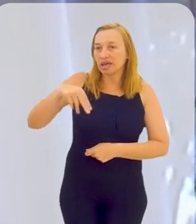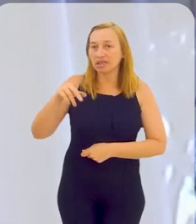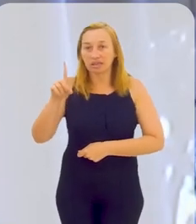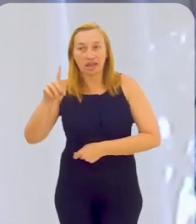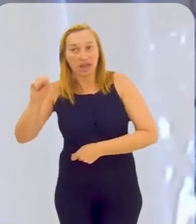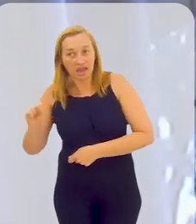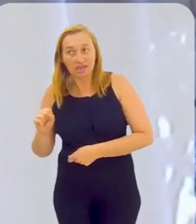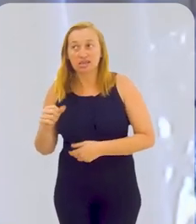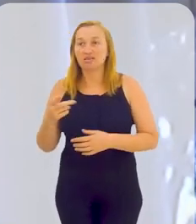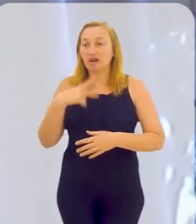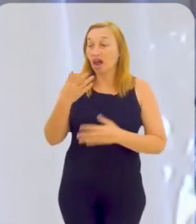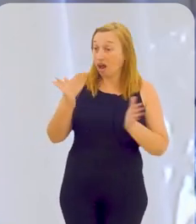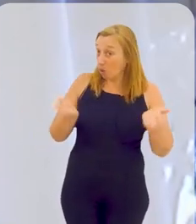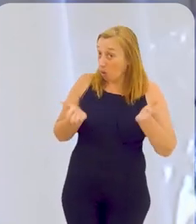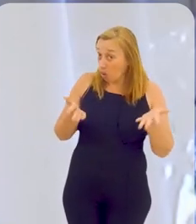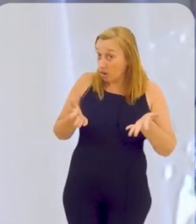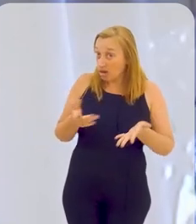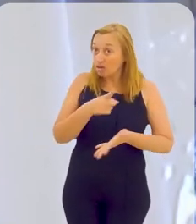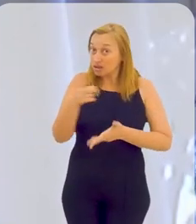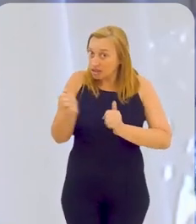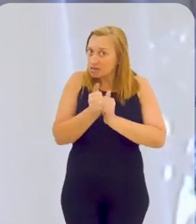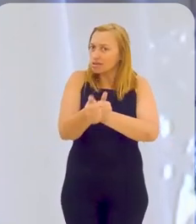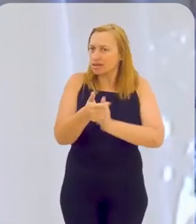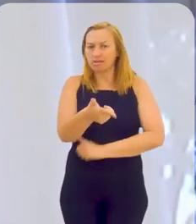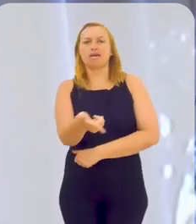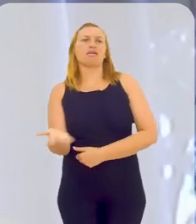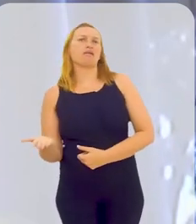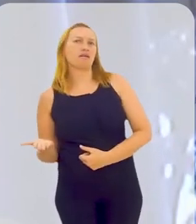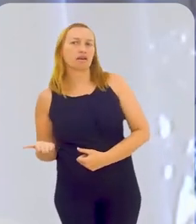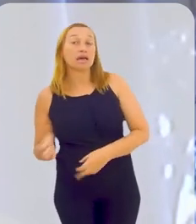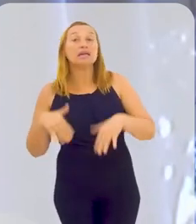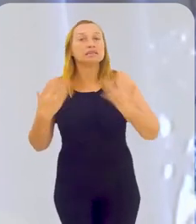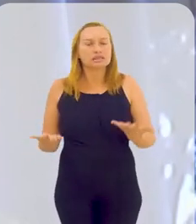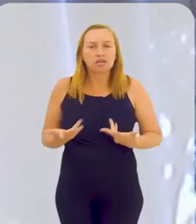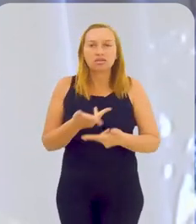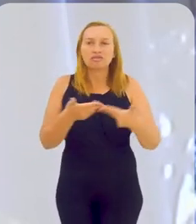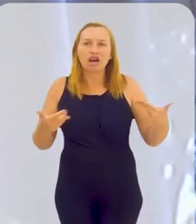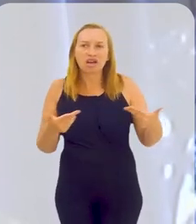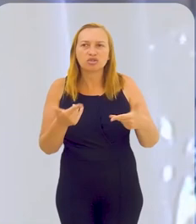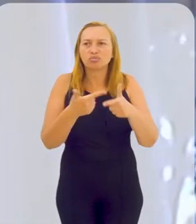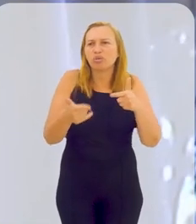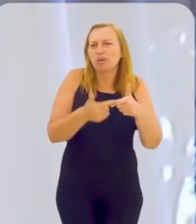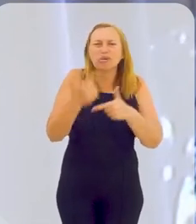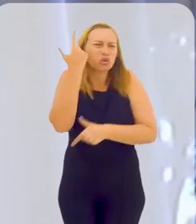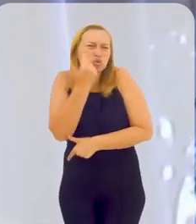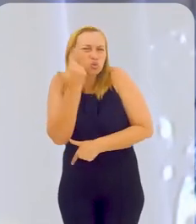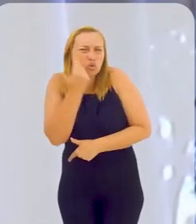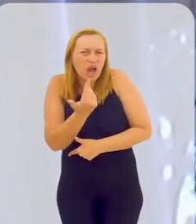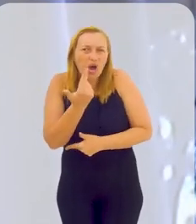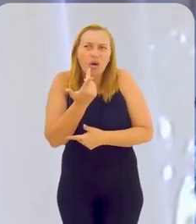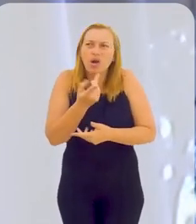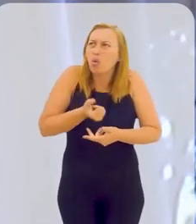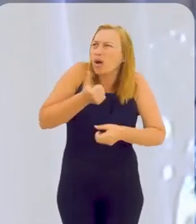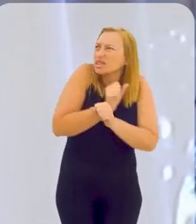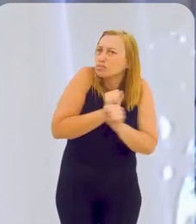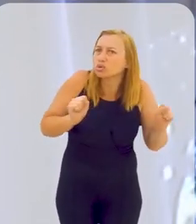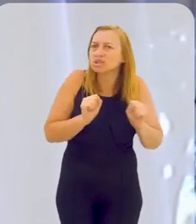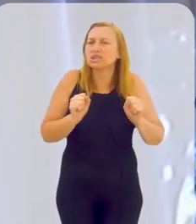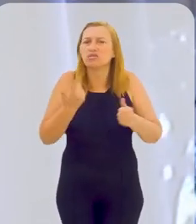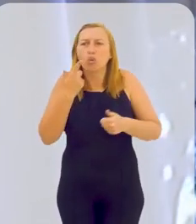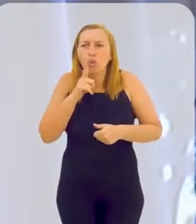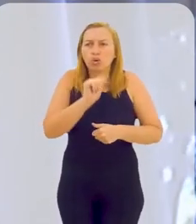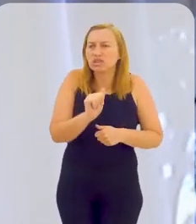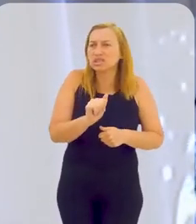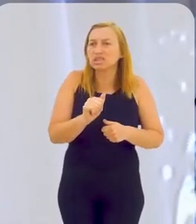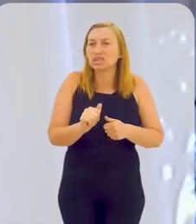falaram, agora vocês sigam isso aí, né? Então, assim, tem muitos problemas. É natural, é quase impossível